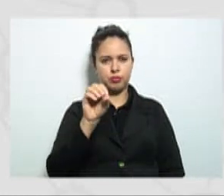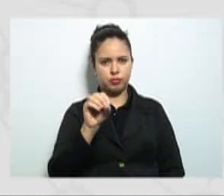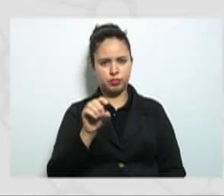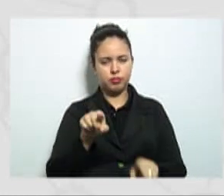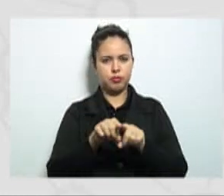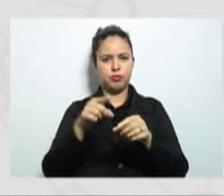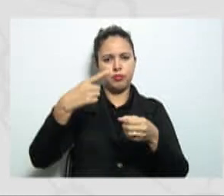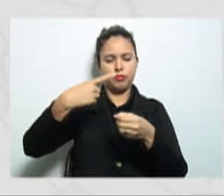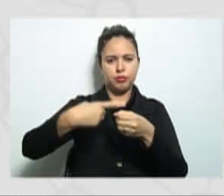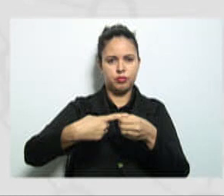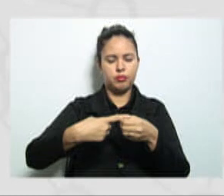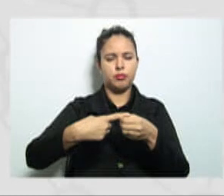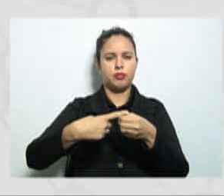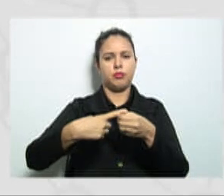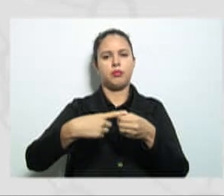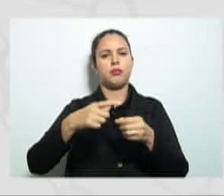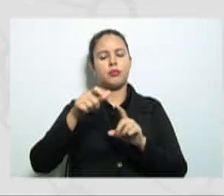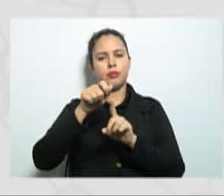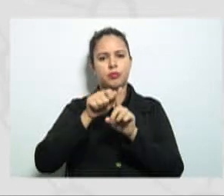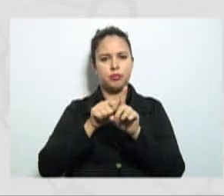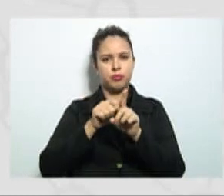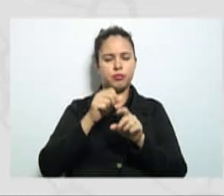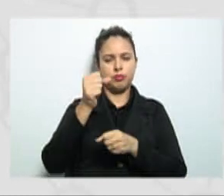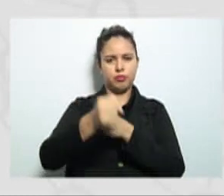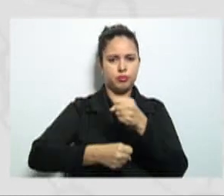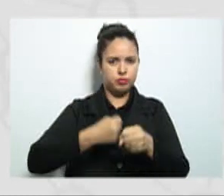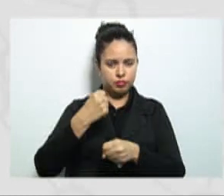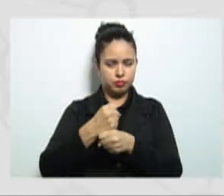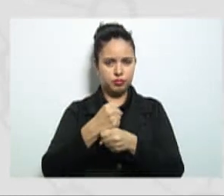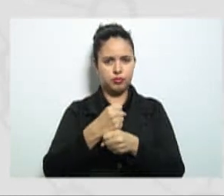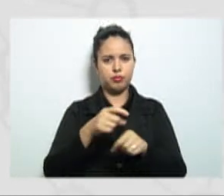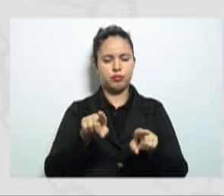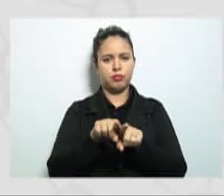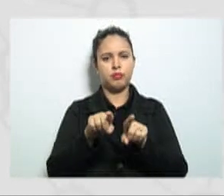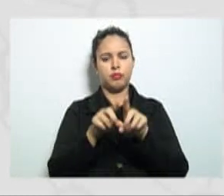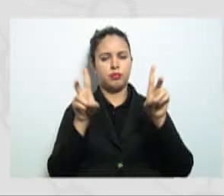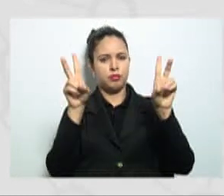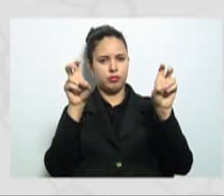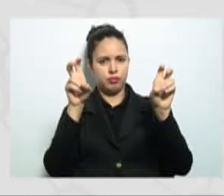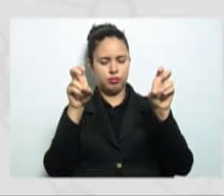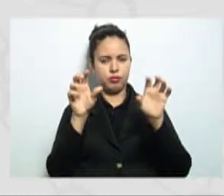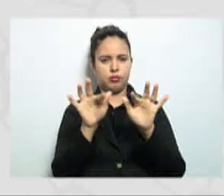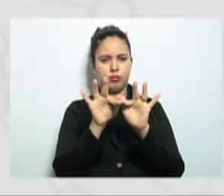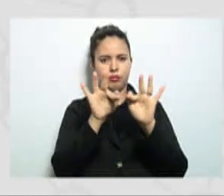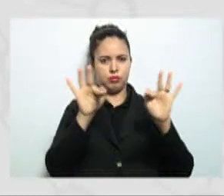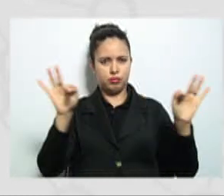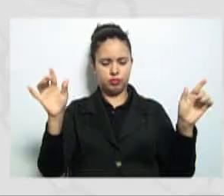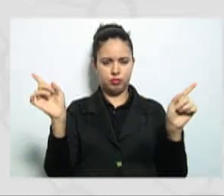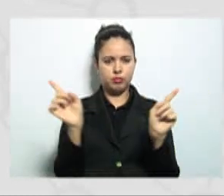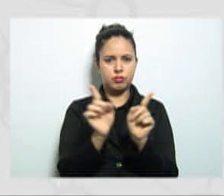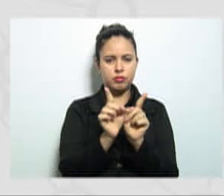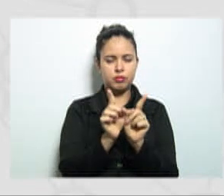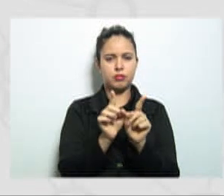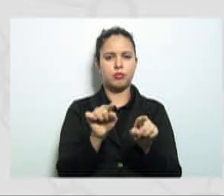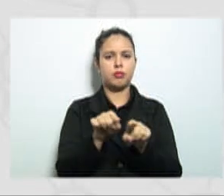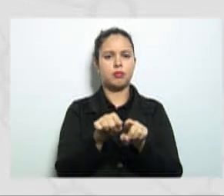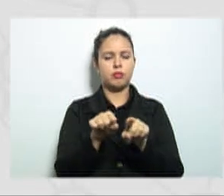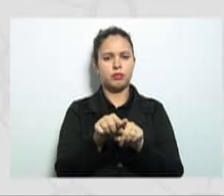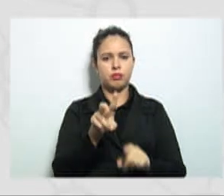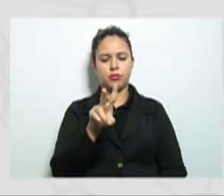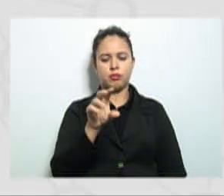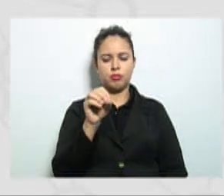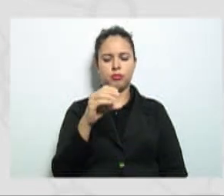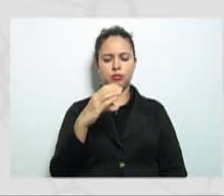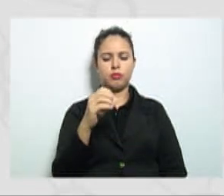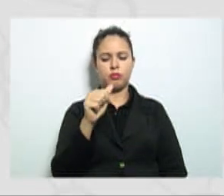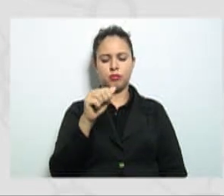ano, o endereçamento para quem vai este documento, o assunto, uma frase que resume o assunto, o vocativo, e